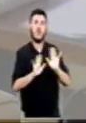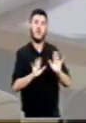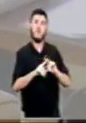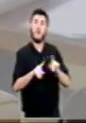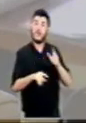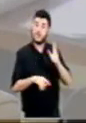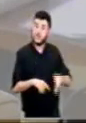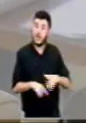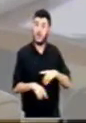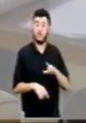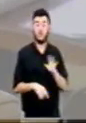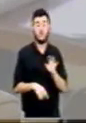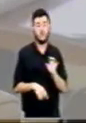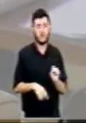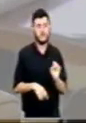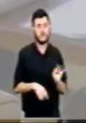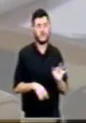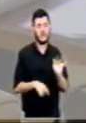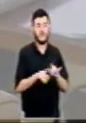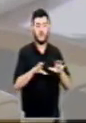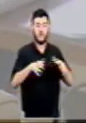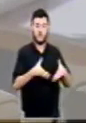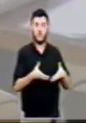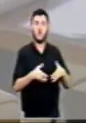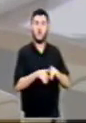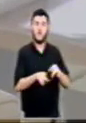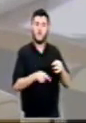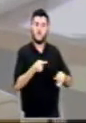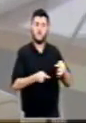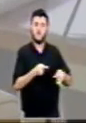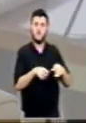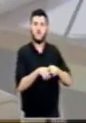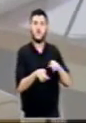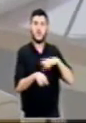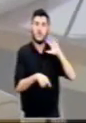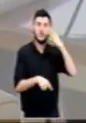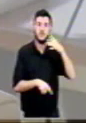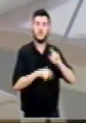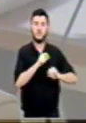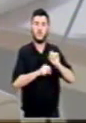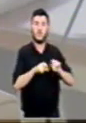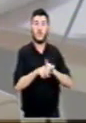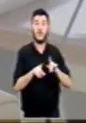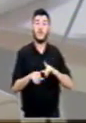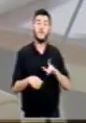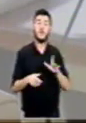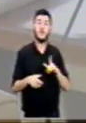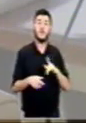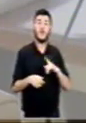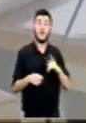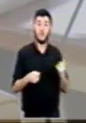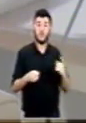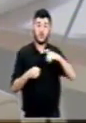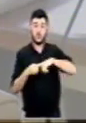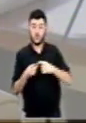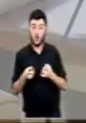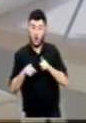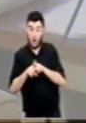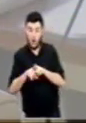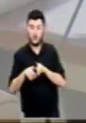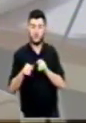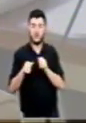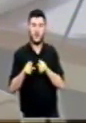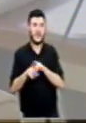turma, que a simples circunstância de o parlamentar ser sócio de empresa investigada não é suficiente para